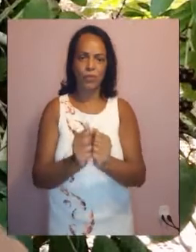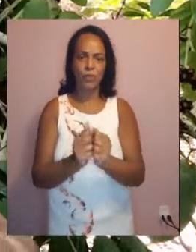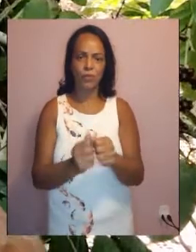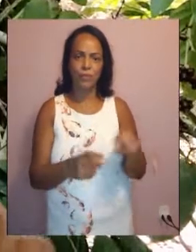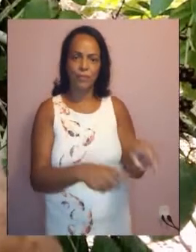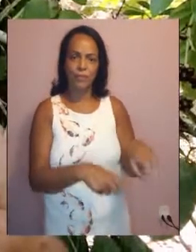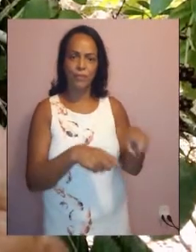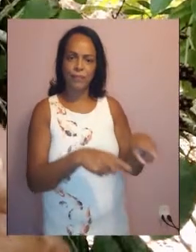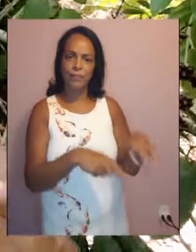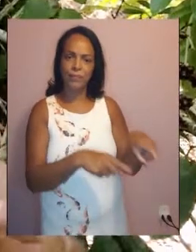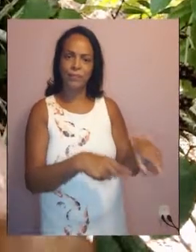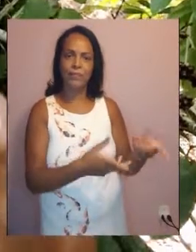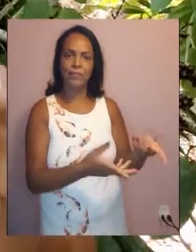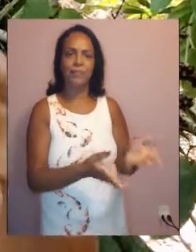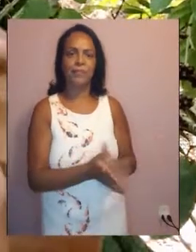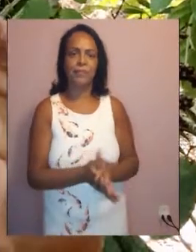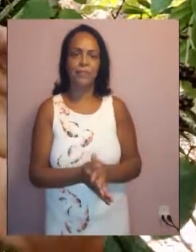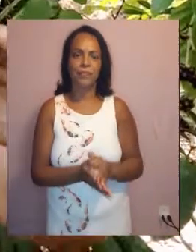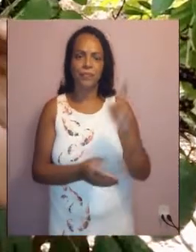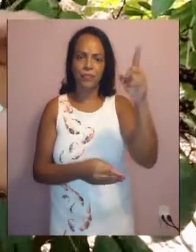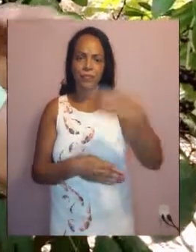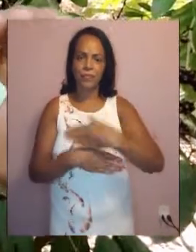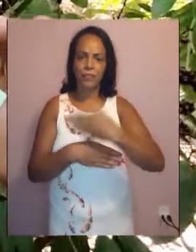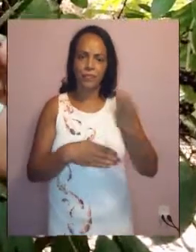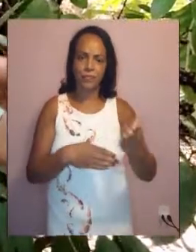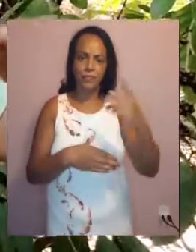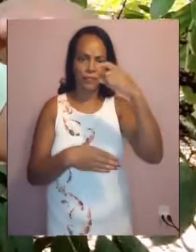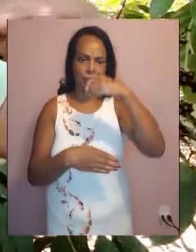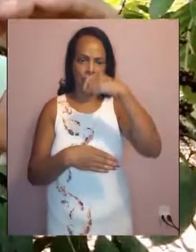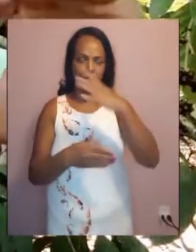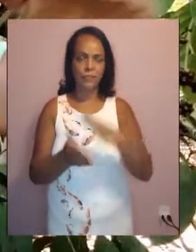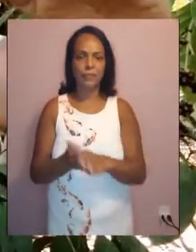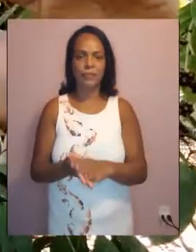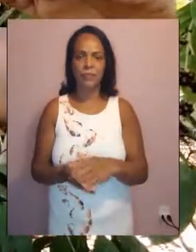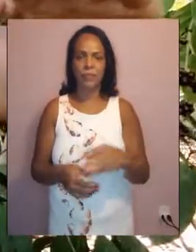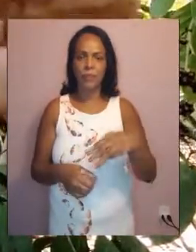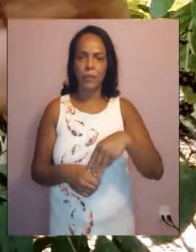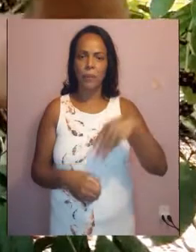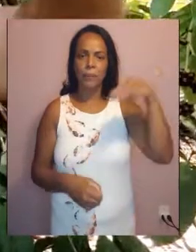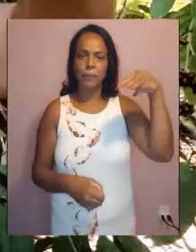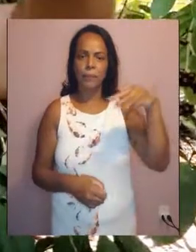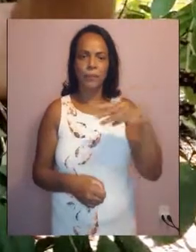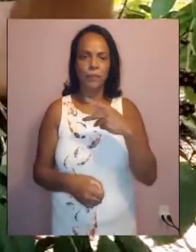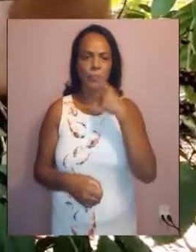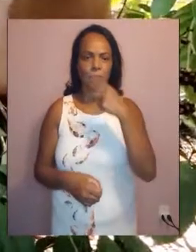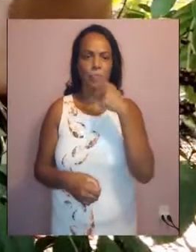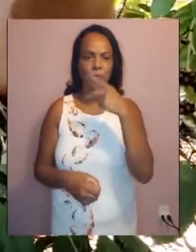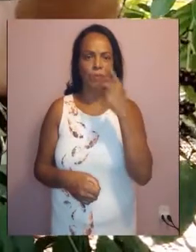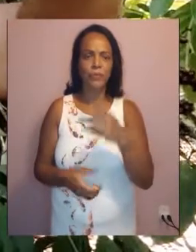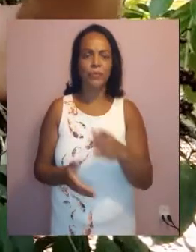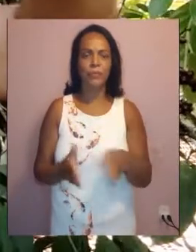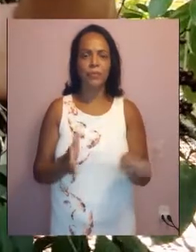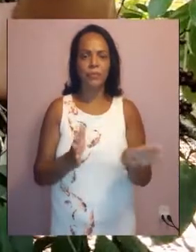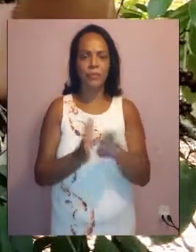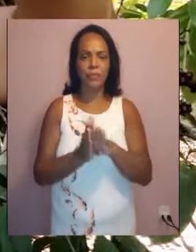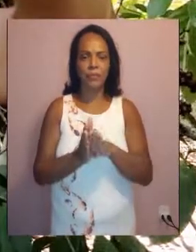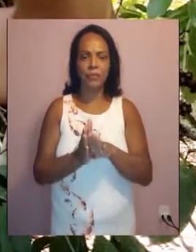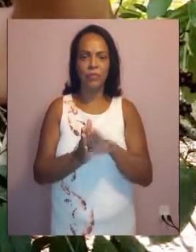que chegaram lá, né? Ainda estava quase